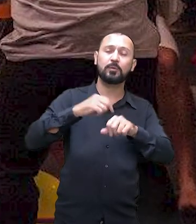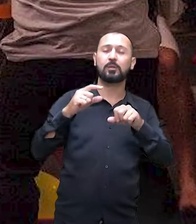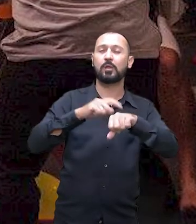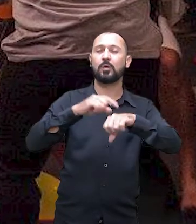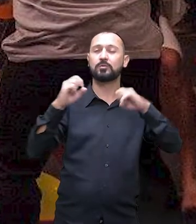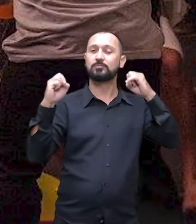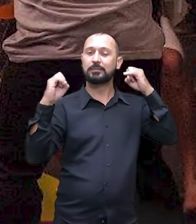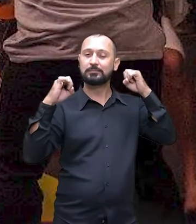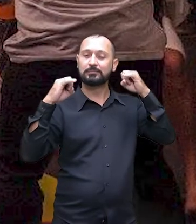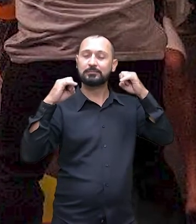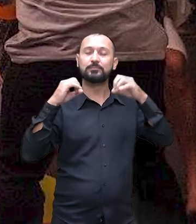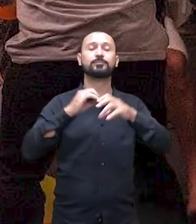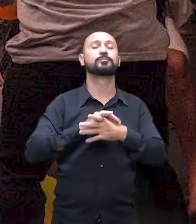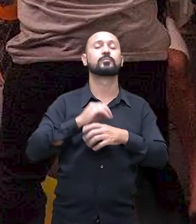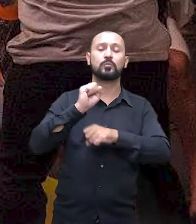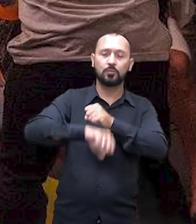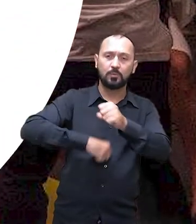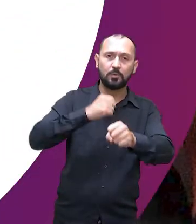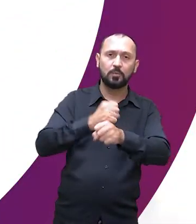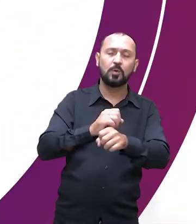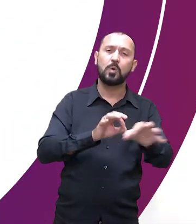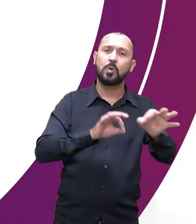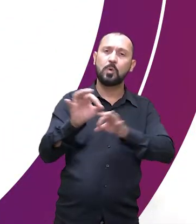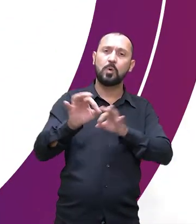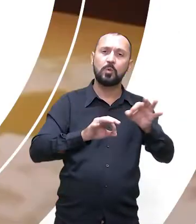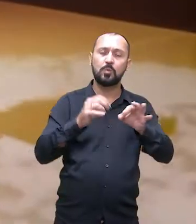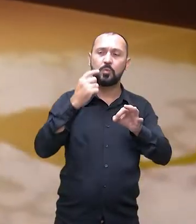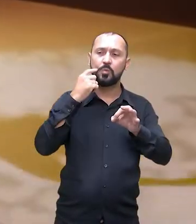com o apoio do Prêmio Célio Adolfo.